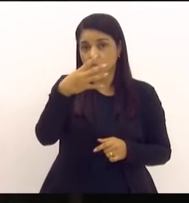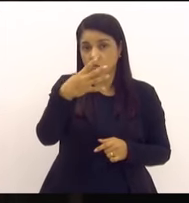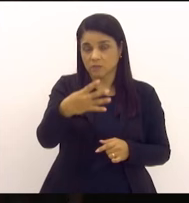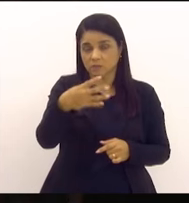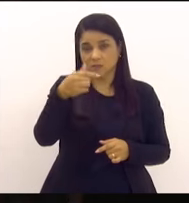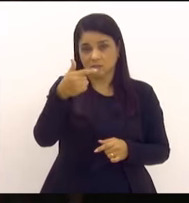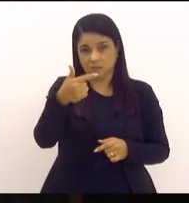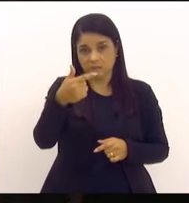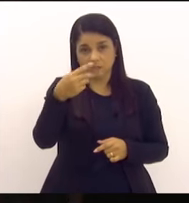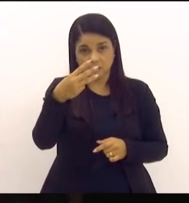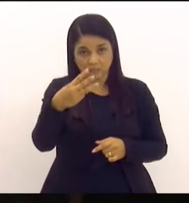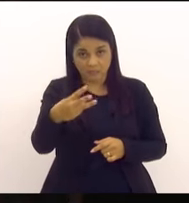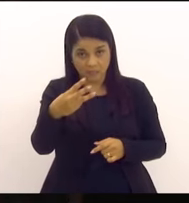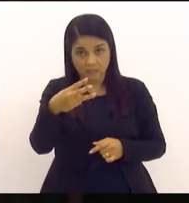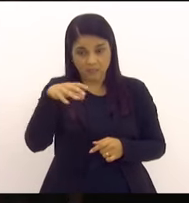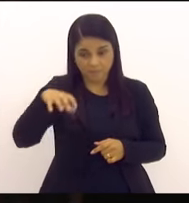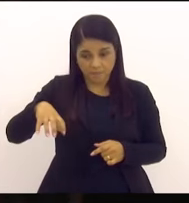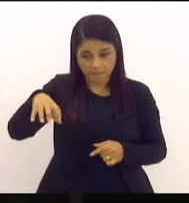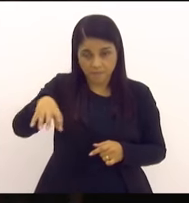universo de